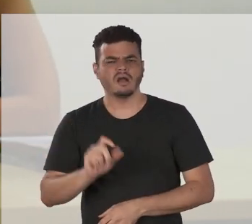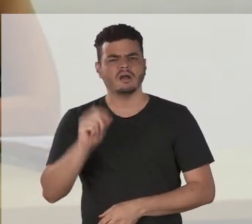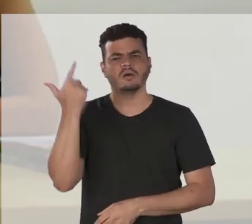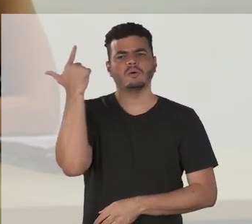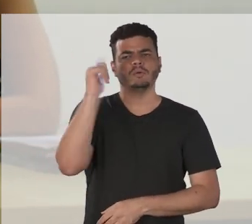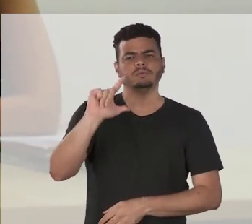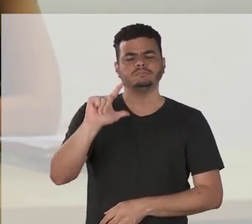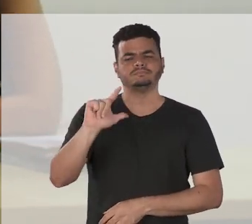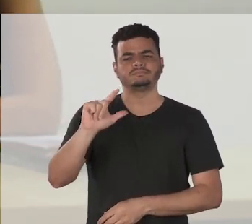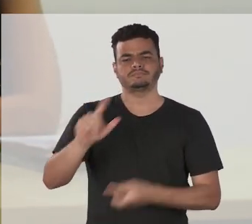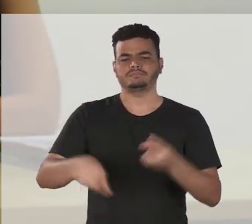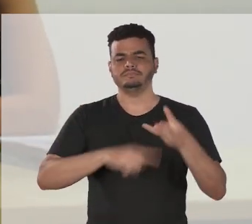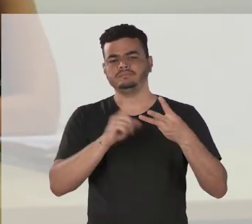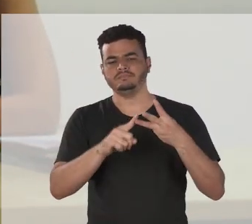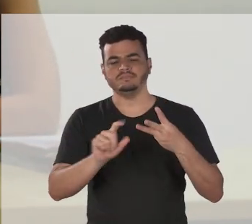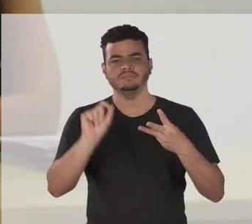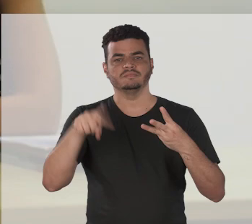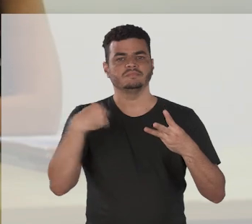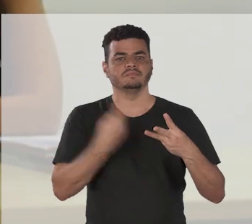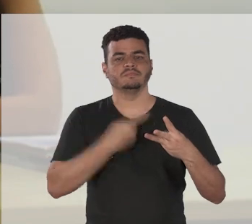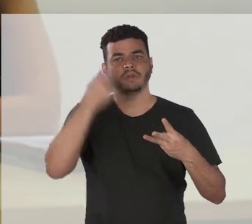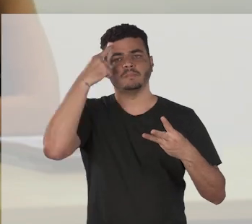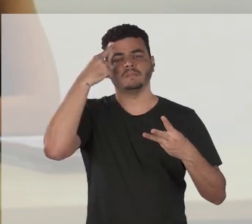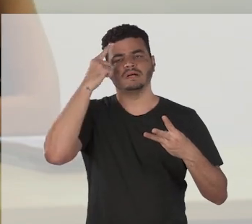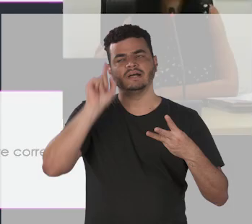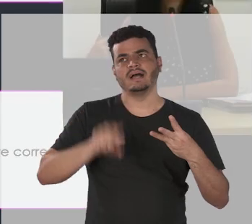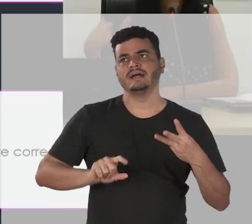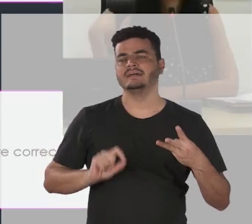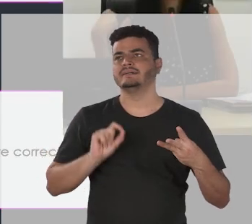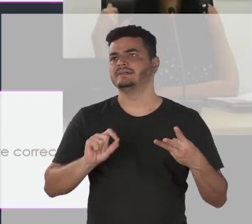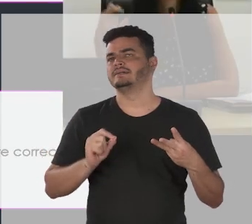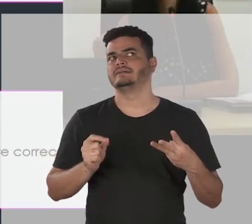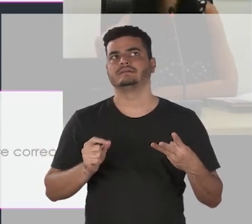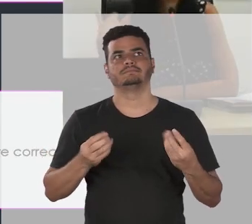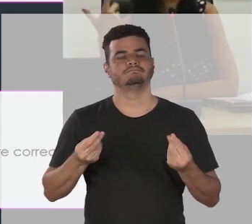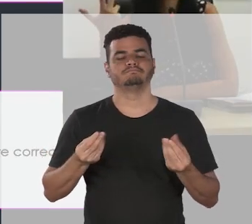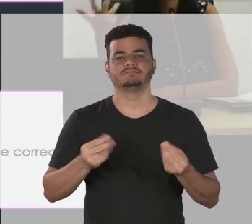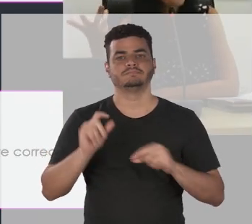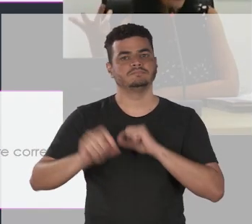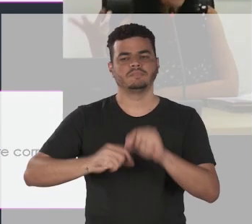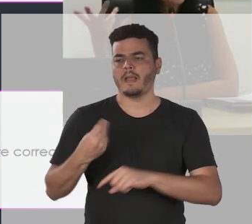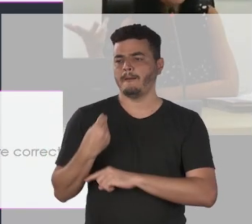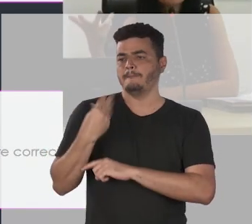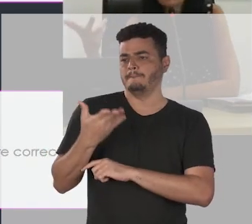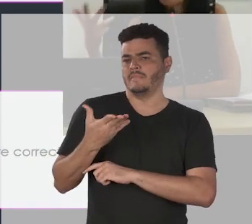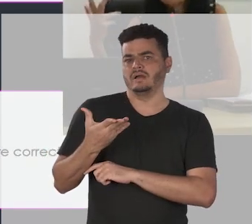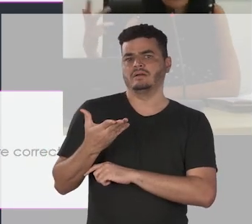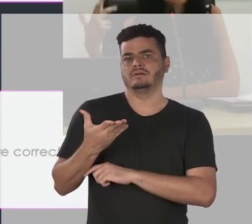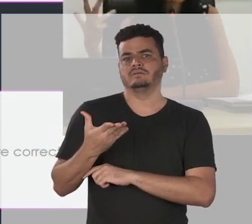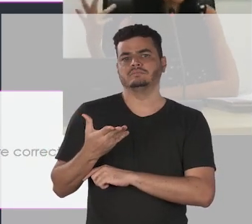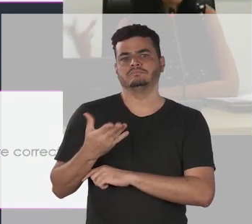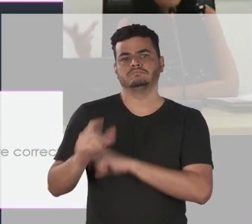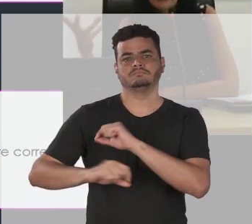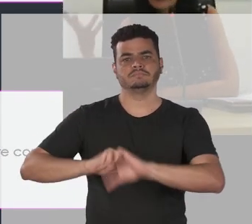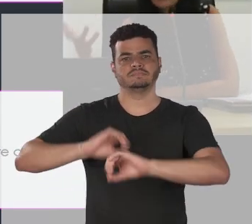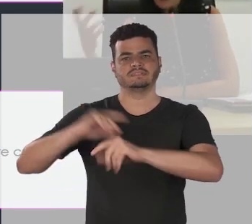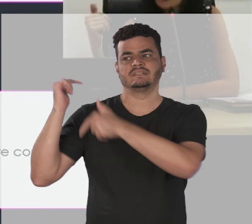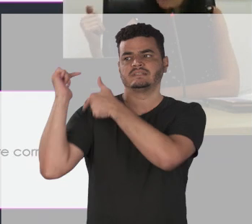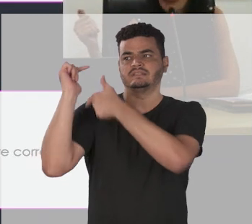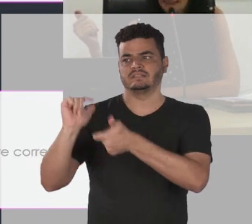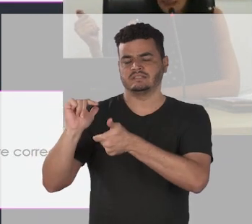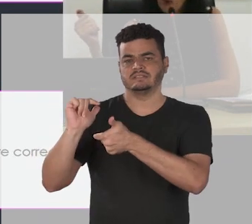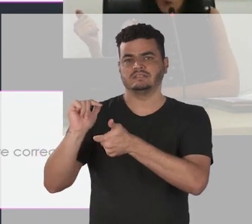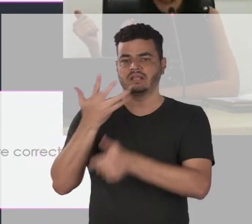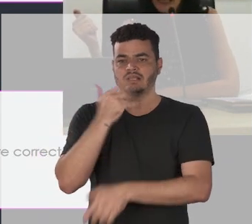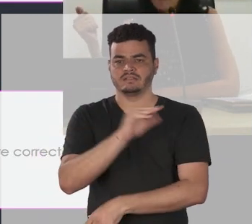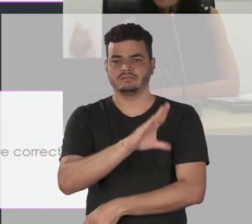me parece que esse ponto para a gente leva em consideração para pensar, né? Essa questão dessa funcionalidade